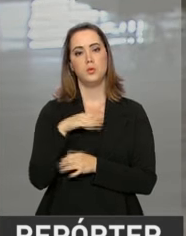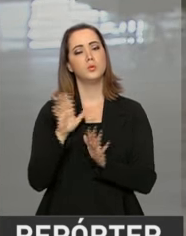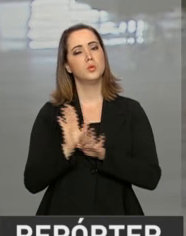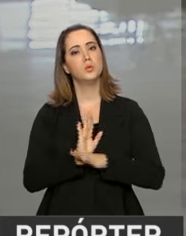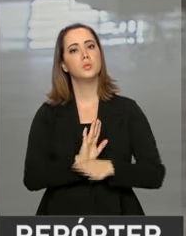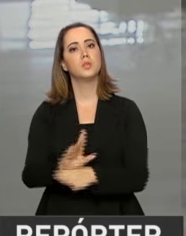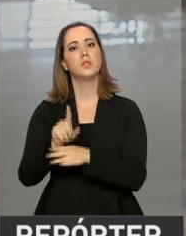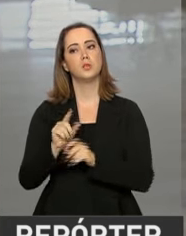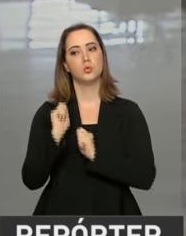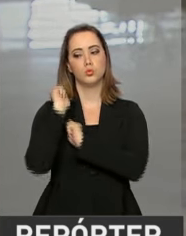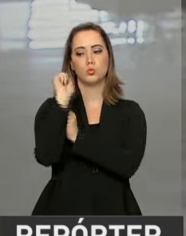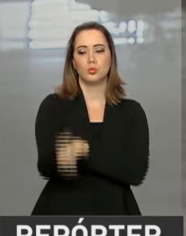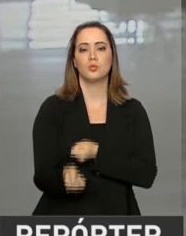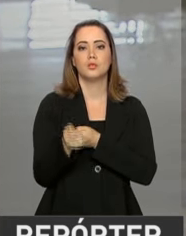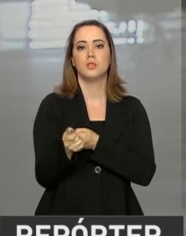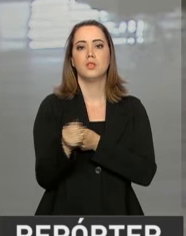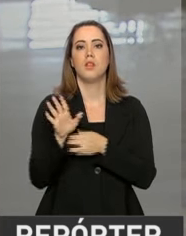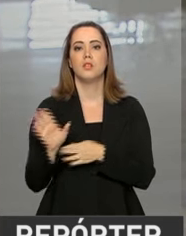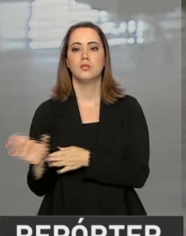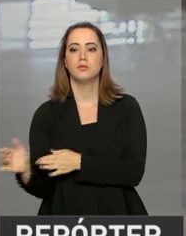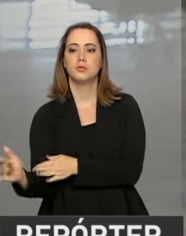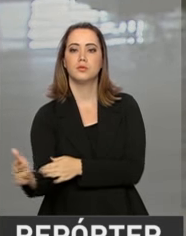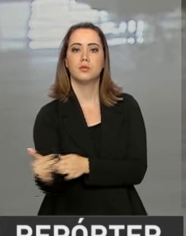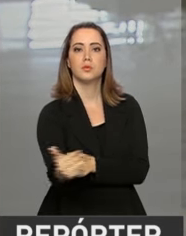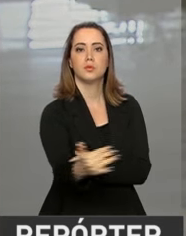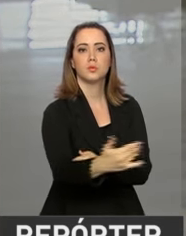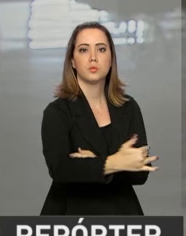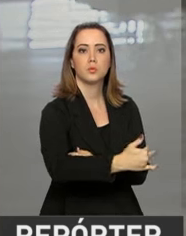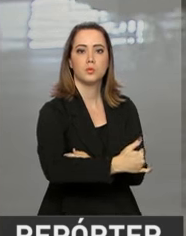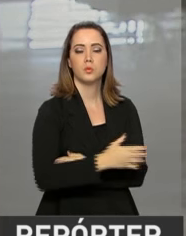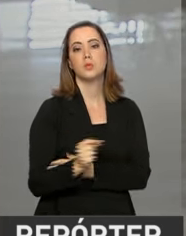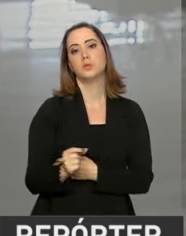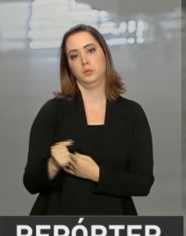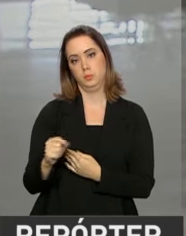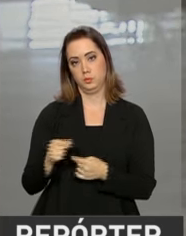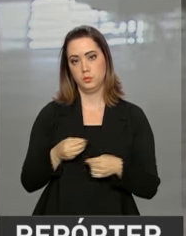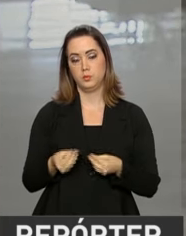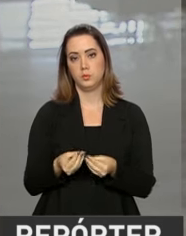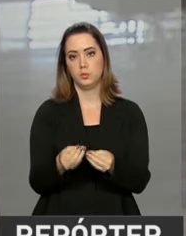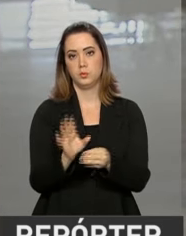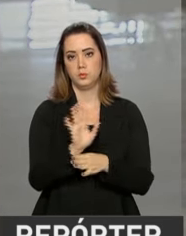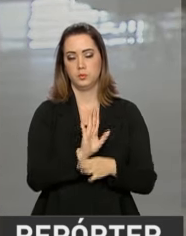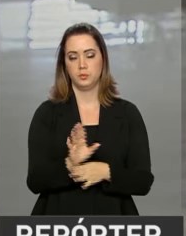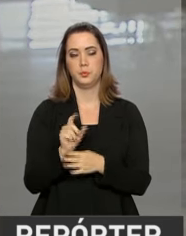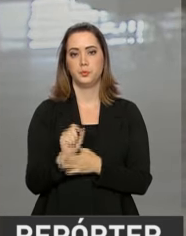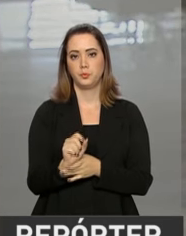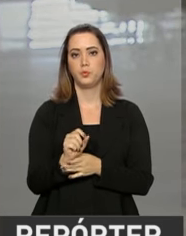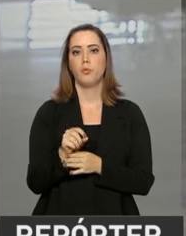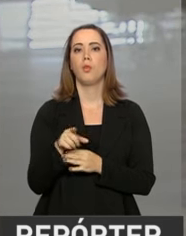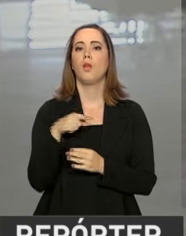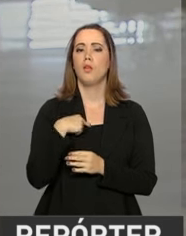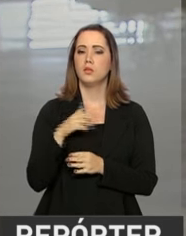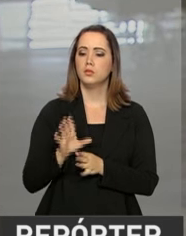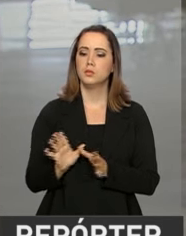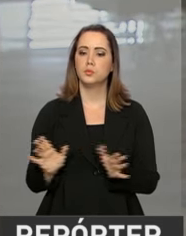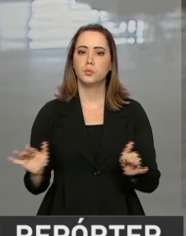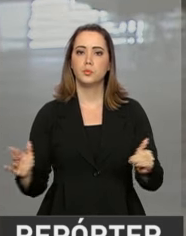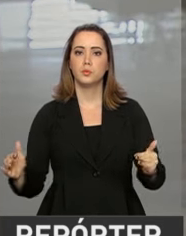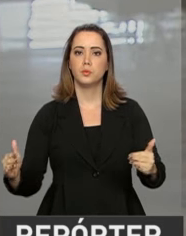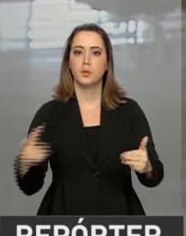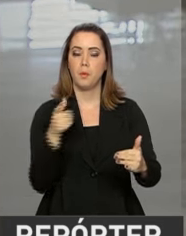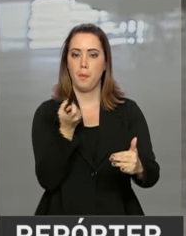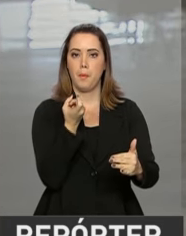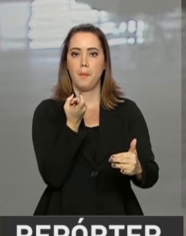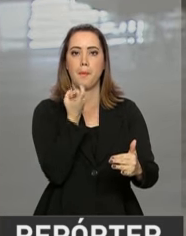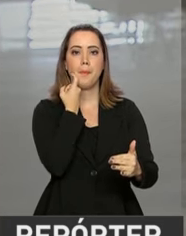típico da região sul de Santa Catarina e que é pescado entre os meses de maio e julho. Esses botos, eles cercam os peixes